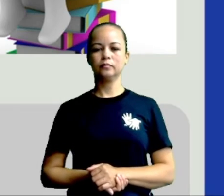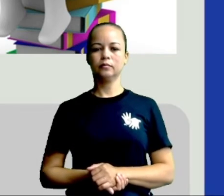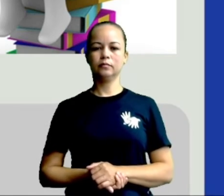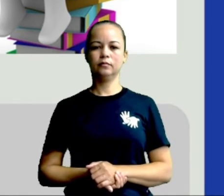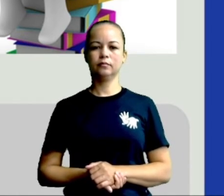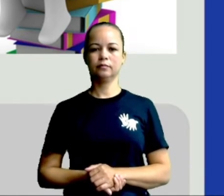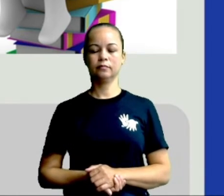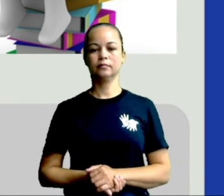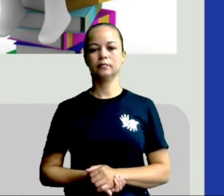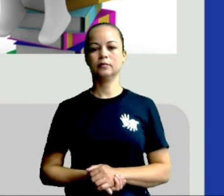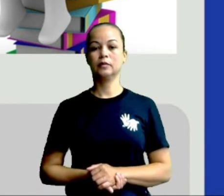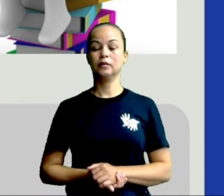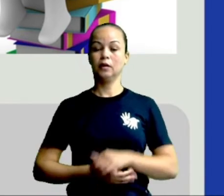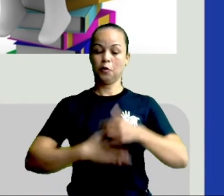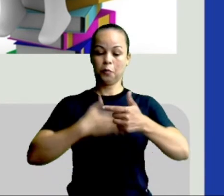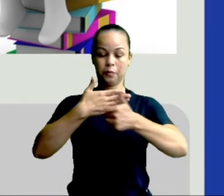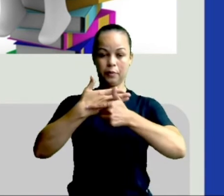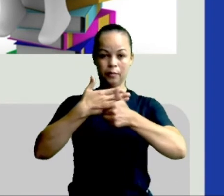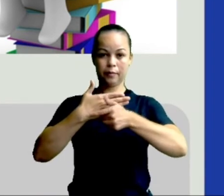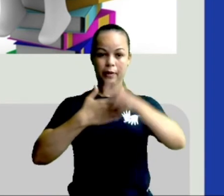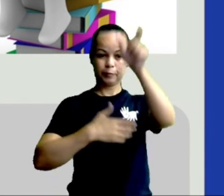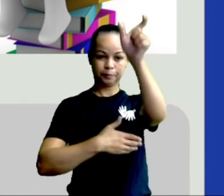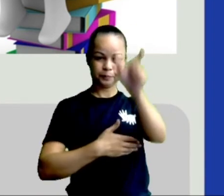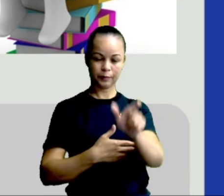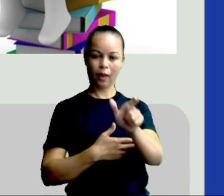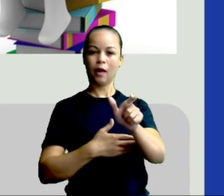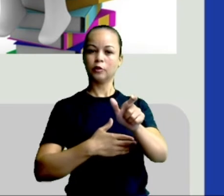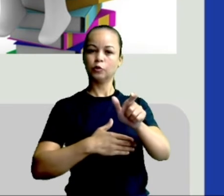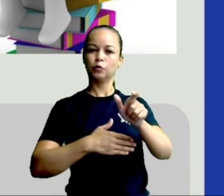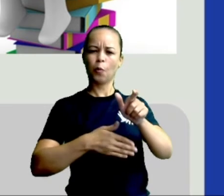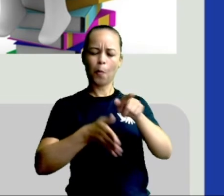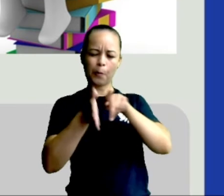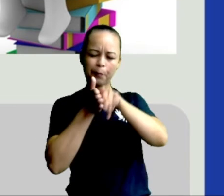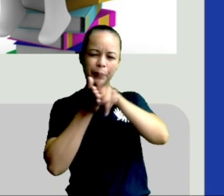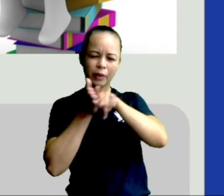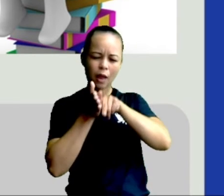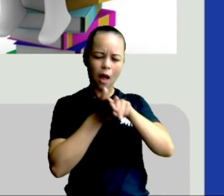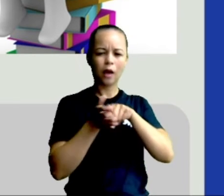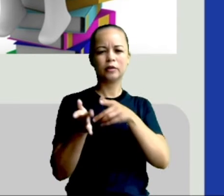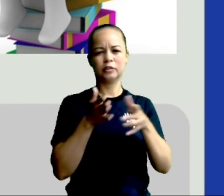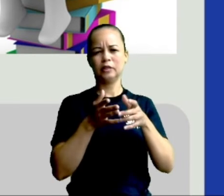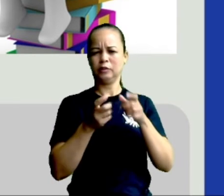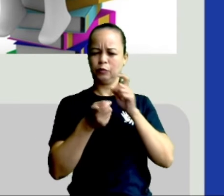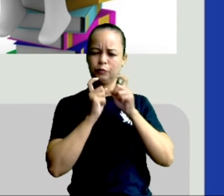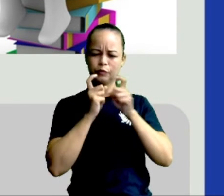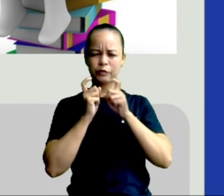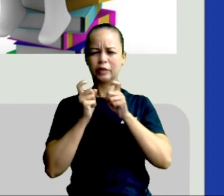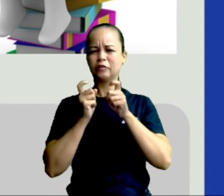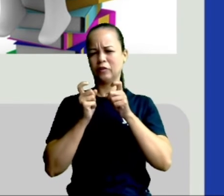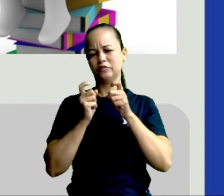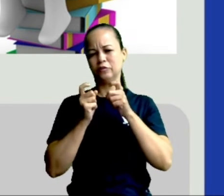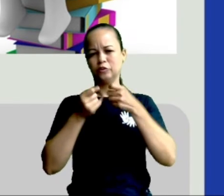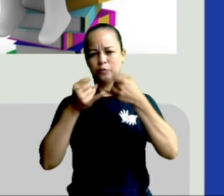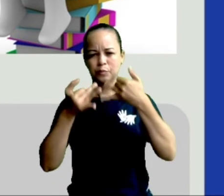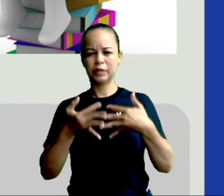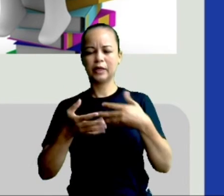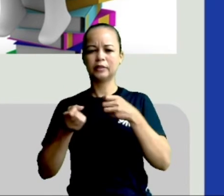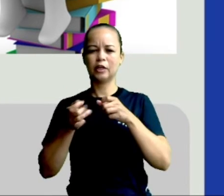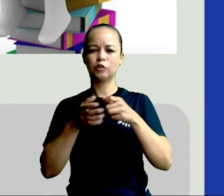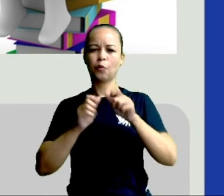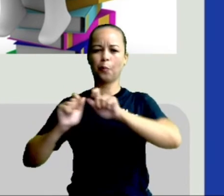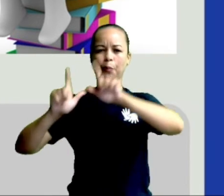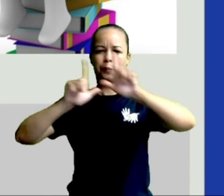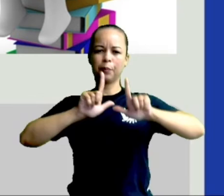O papel do pesquisador na sociedade, ou a importância que ele tem, a gente já vem discutindo desde o primeiro slide,